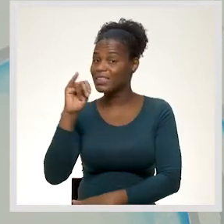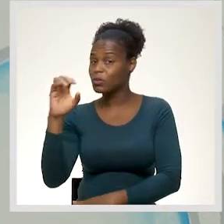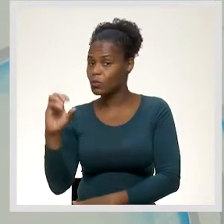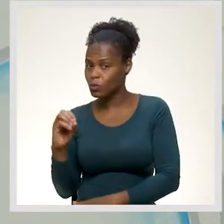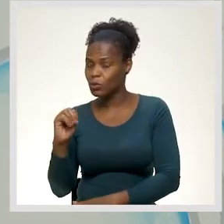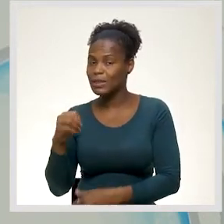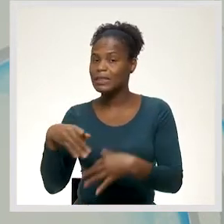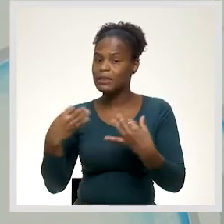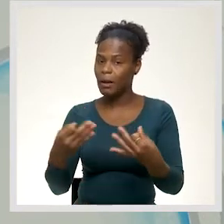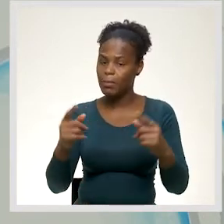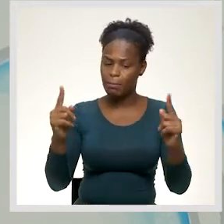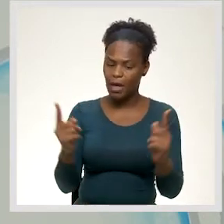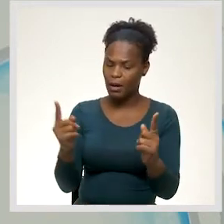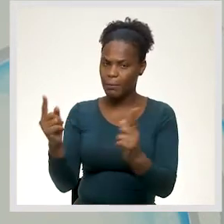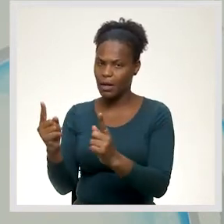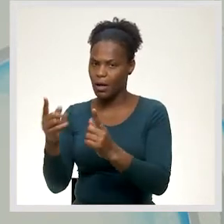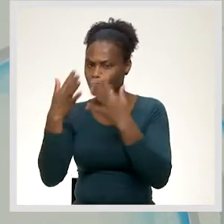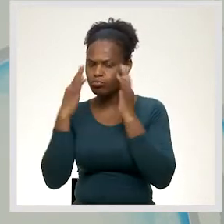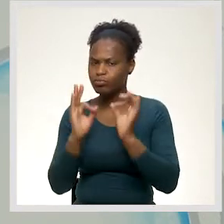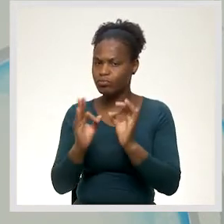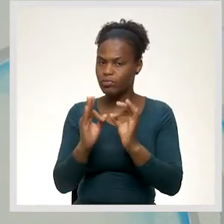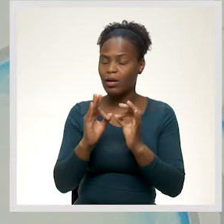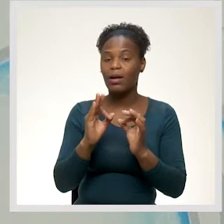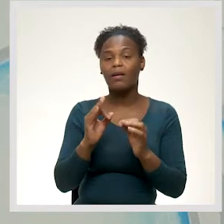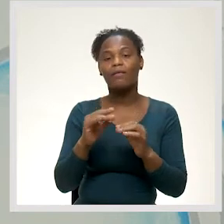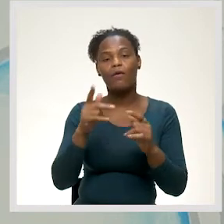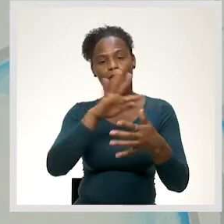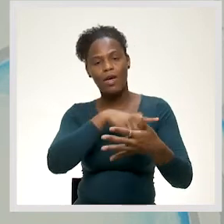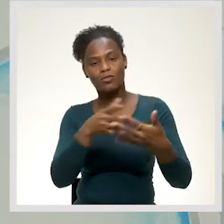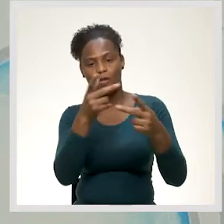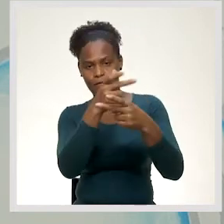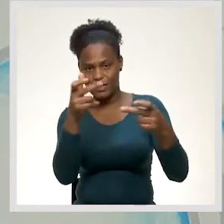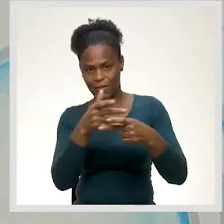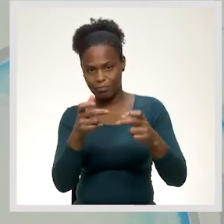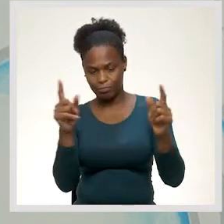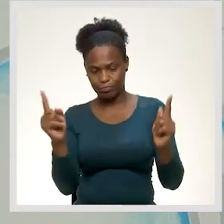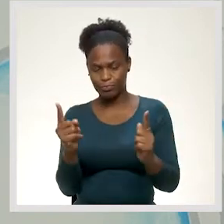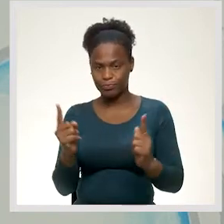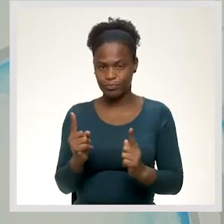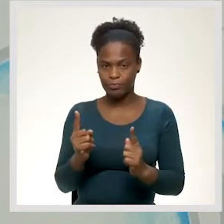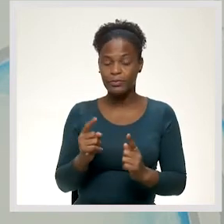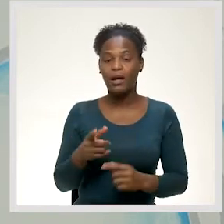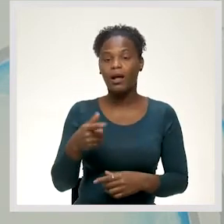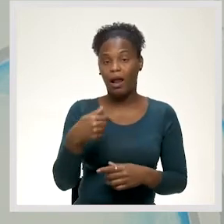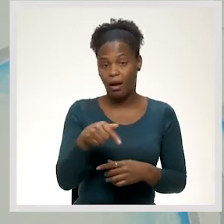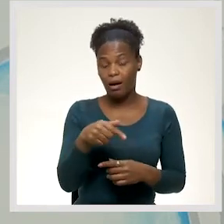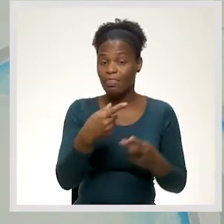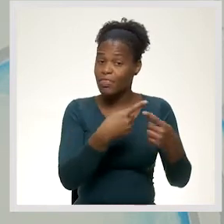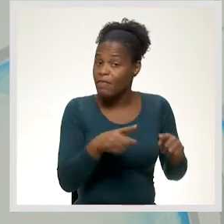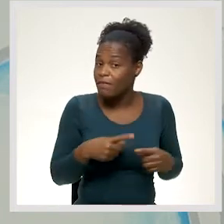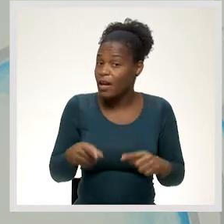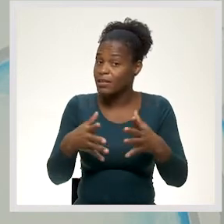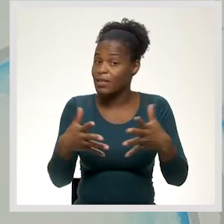sempre uma medida rigorosa na questão da versificação. Então há, de facto, aqui grandes